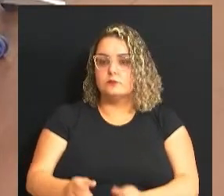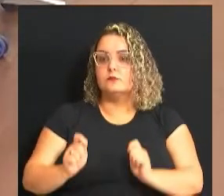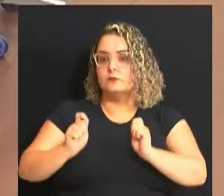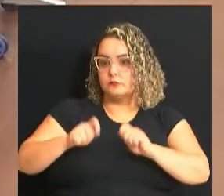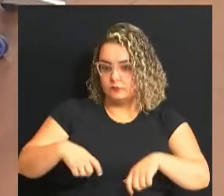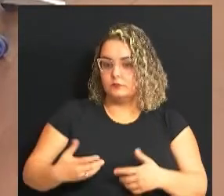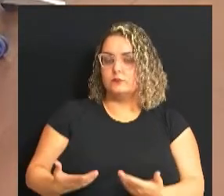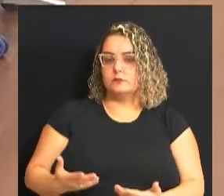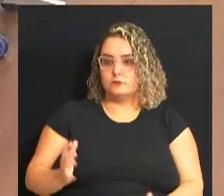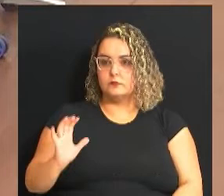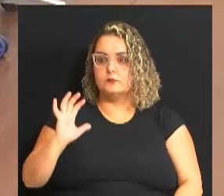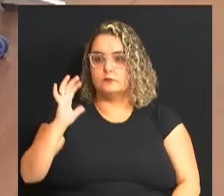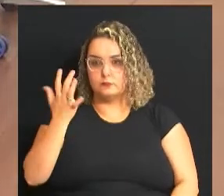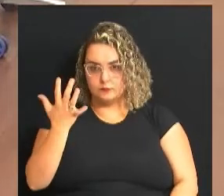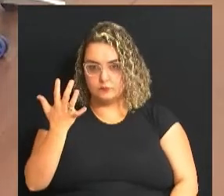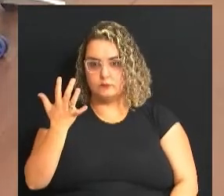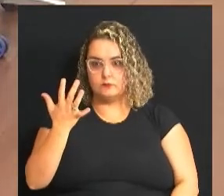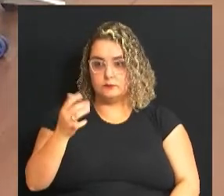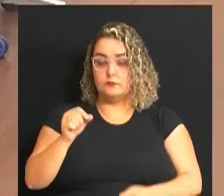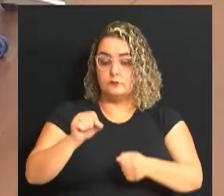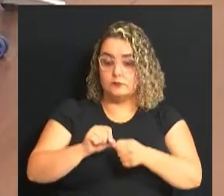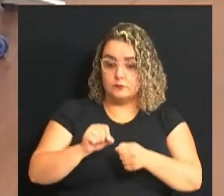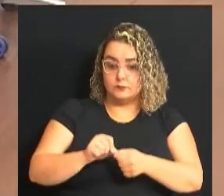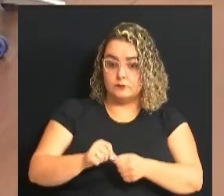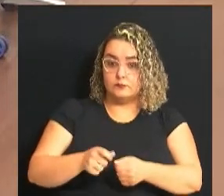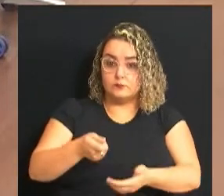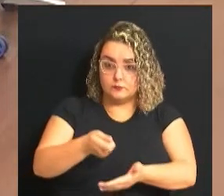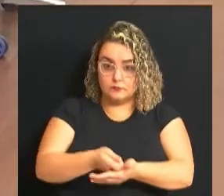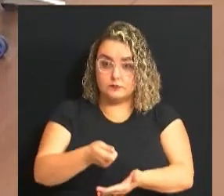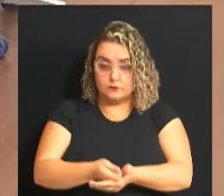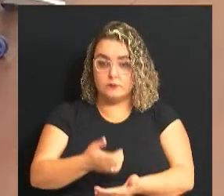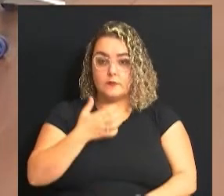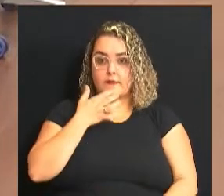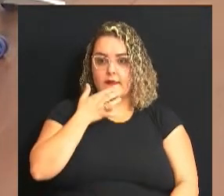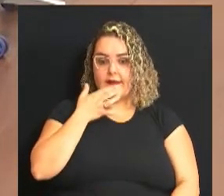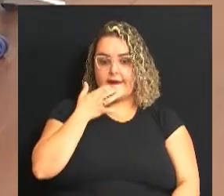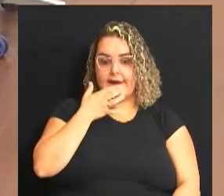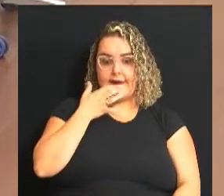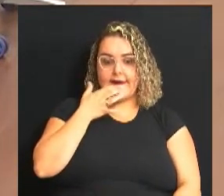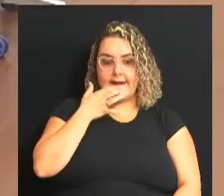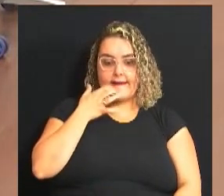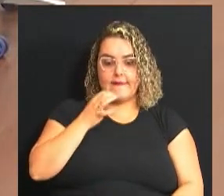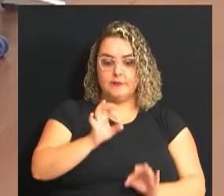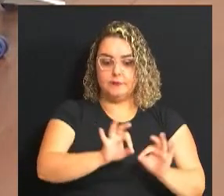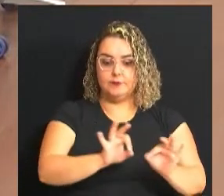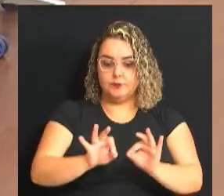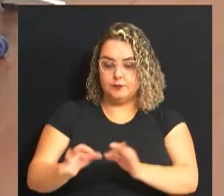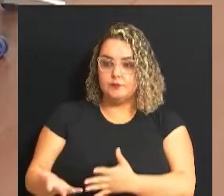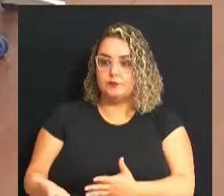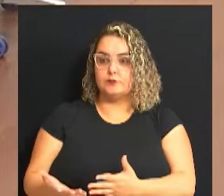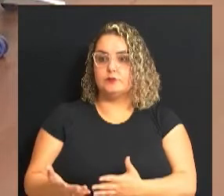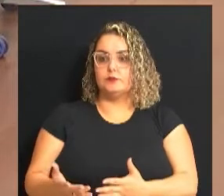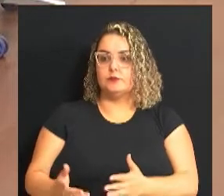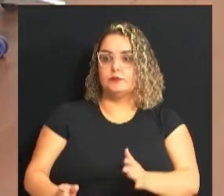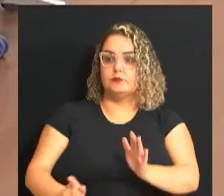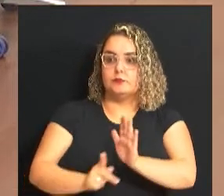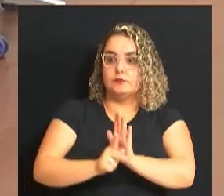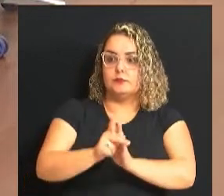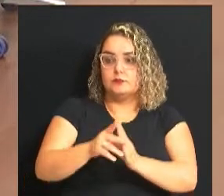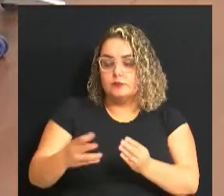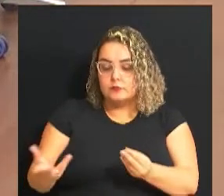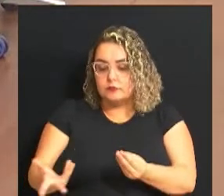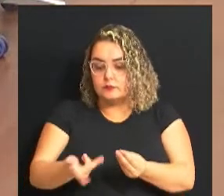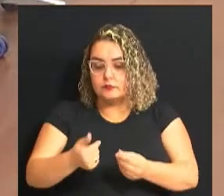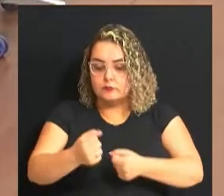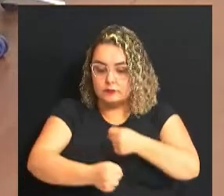ocorrer, fazendo constar na nossa peça orçamentária de planejamento, no plano plurianual,